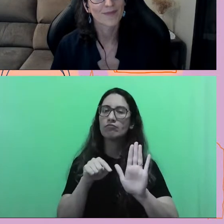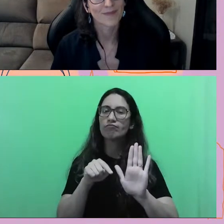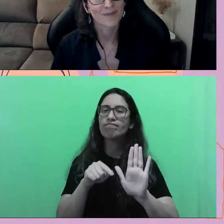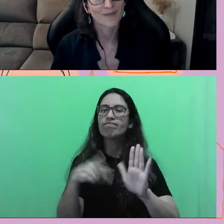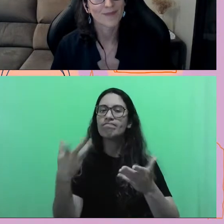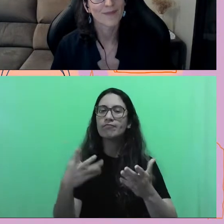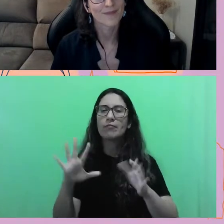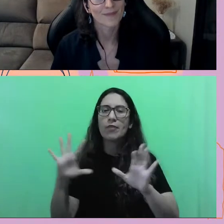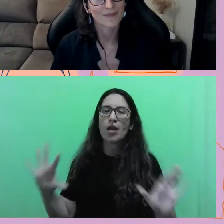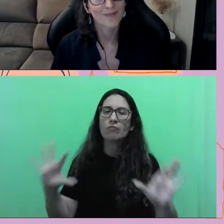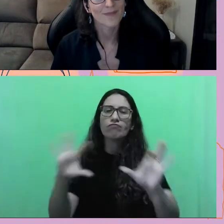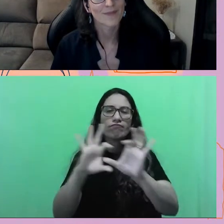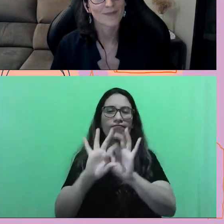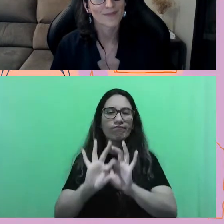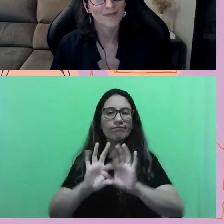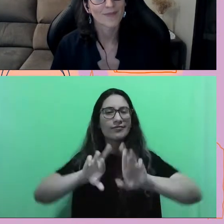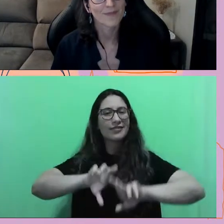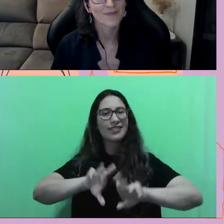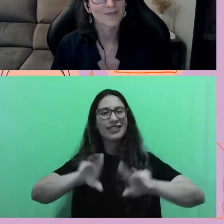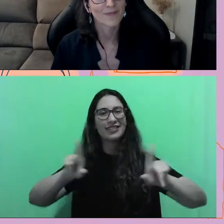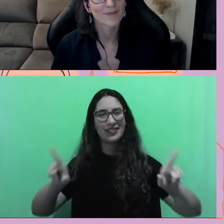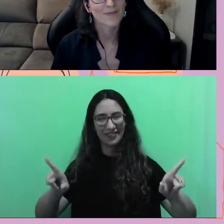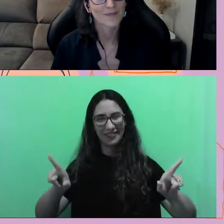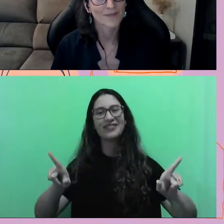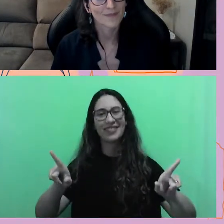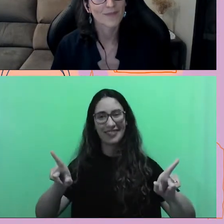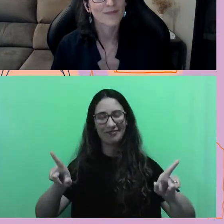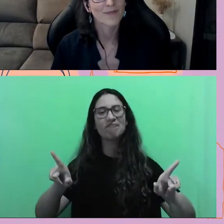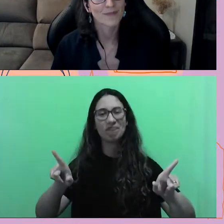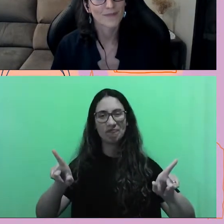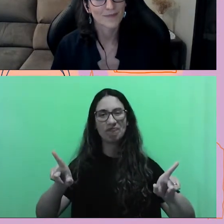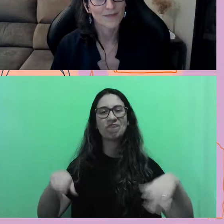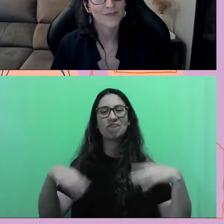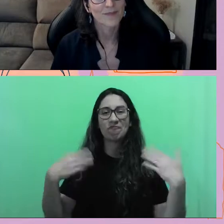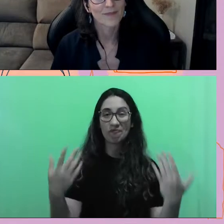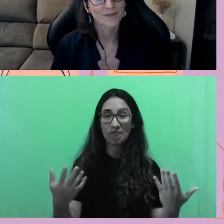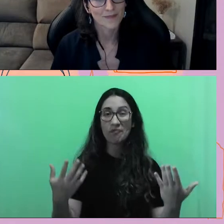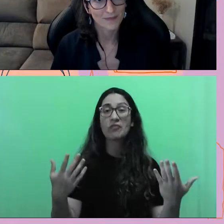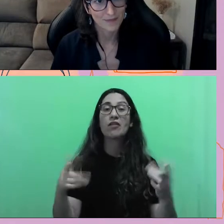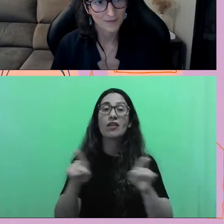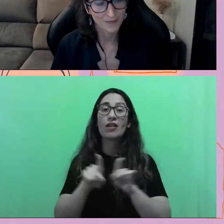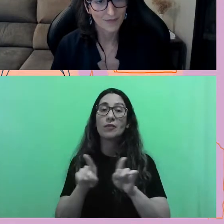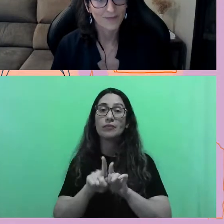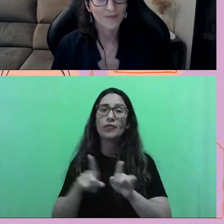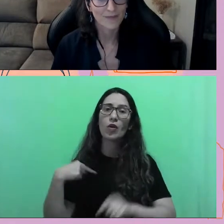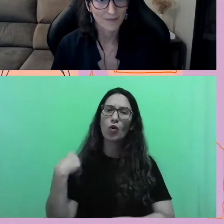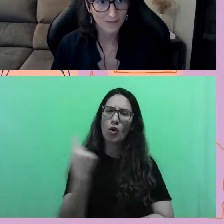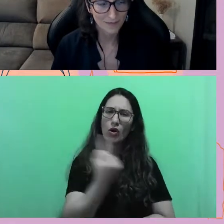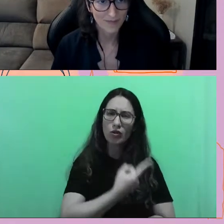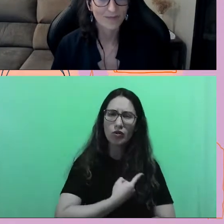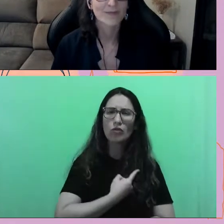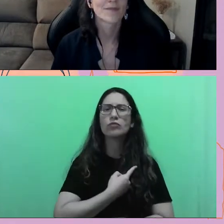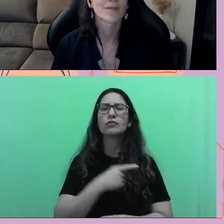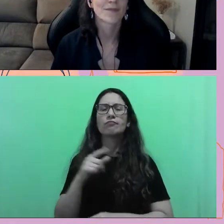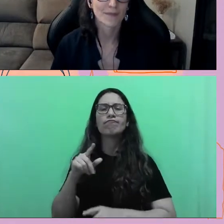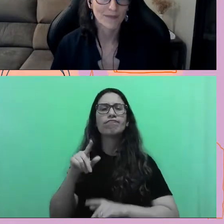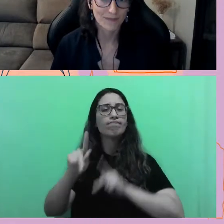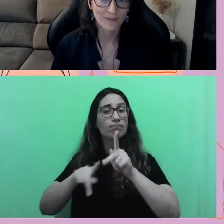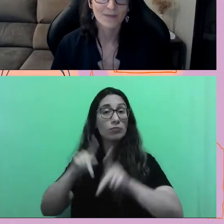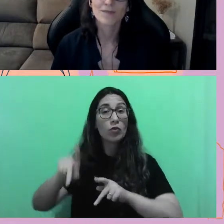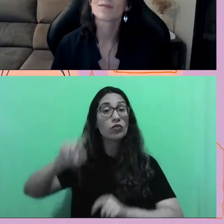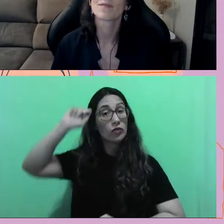conexão diferente com a cerveja, acaba criando uma conexão diferente com a nossa própria negritude, com a nossa imagem